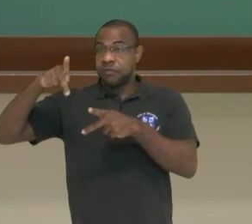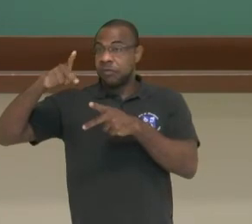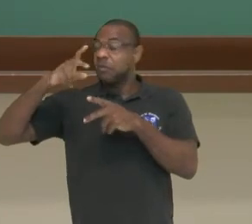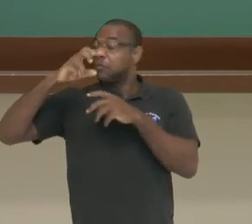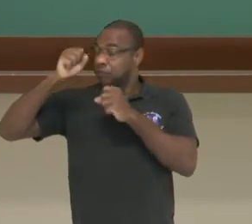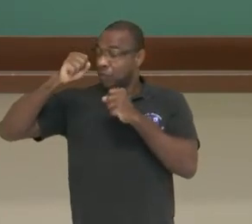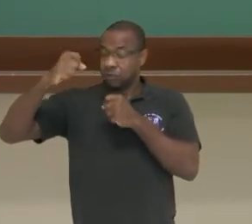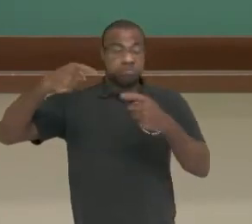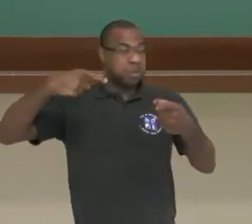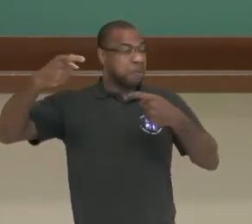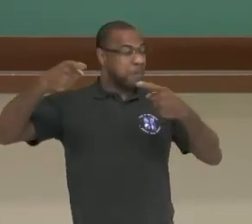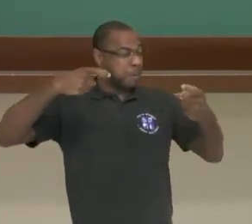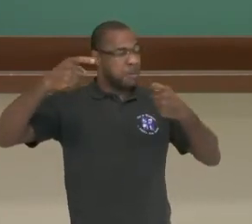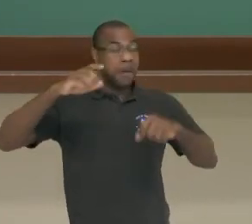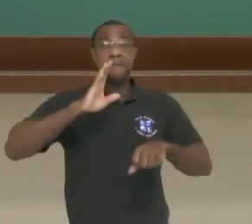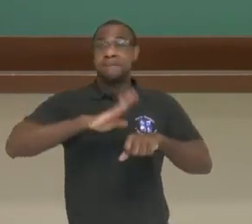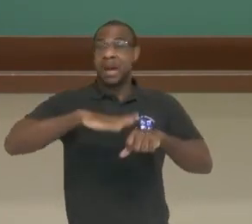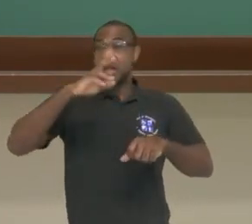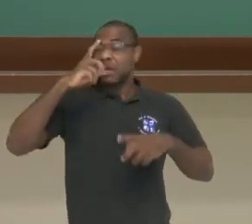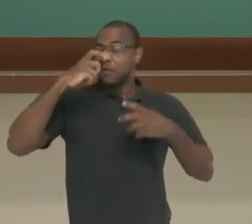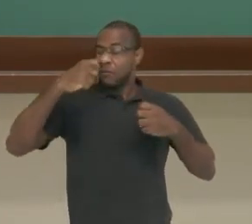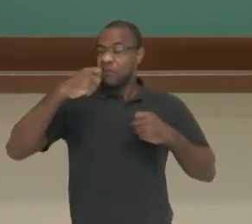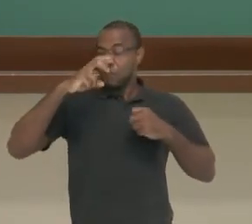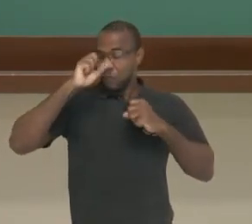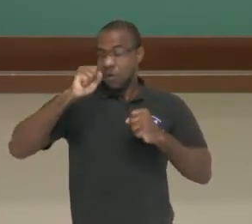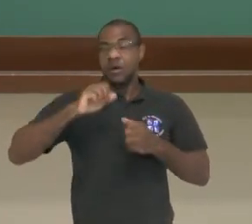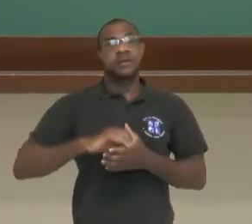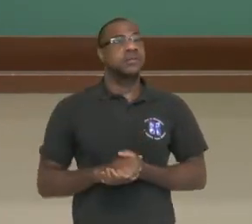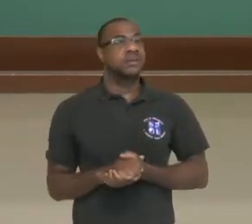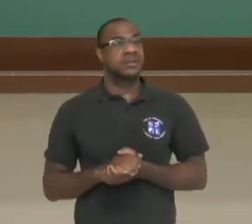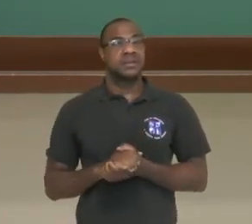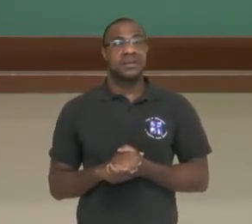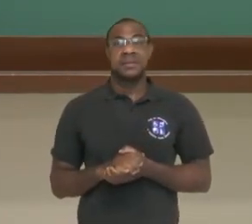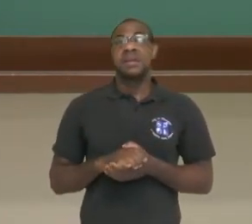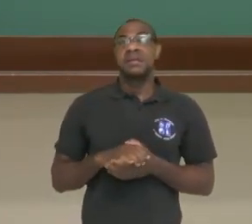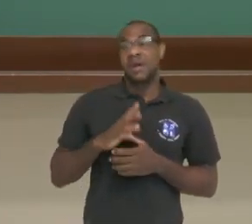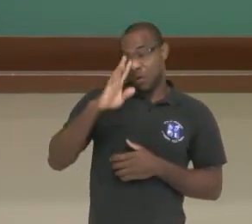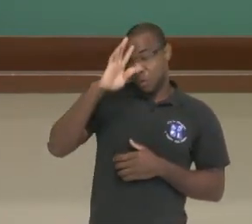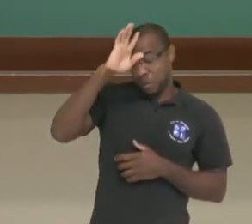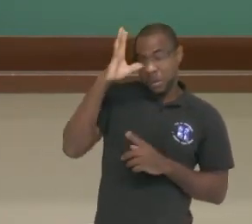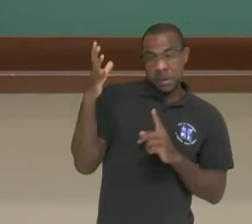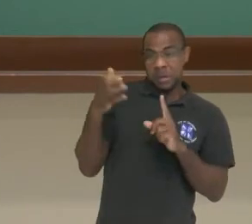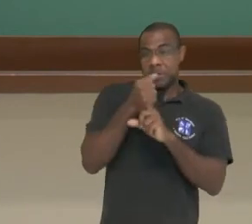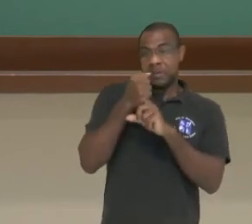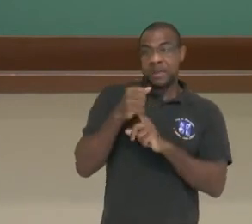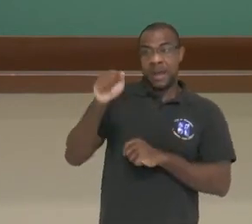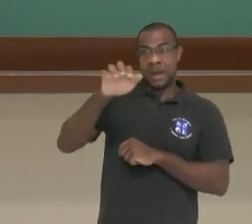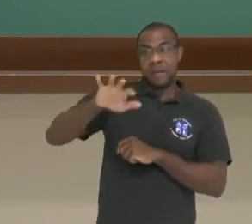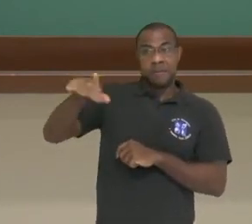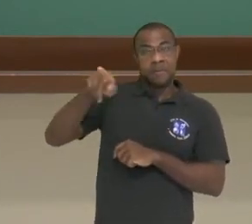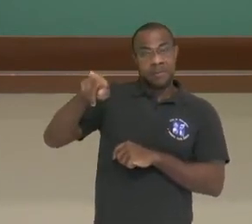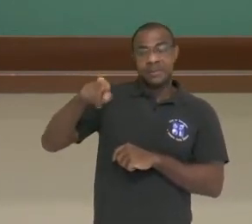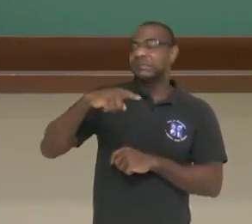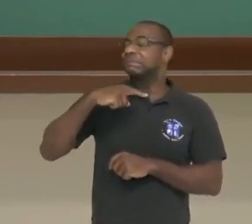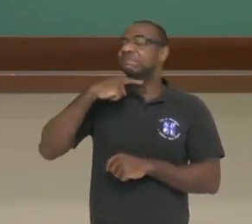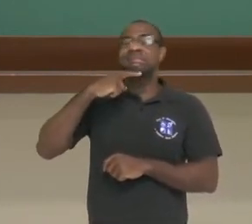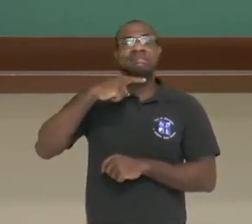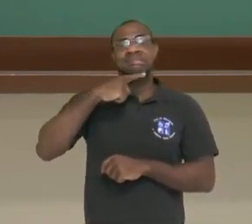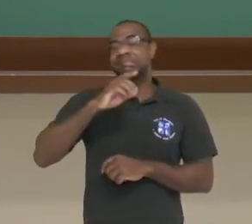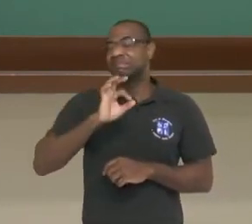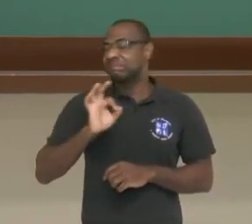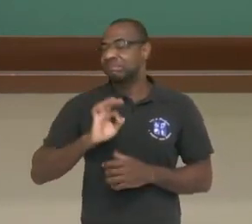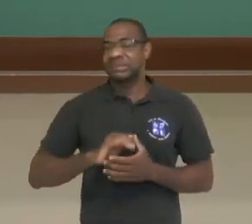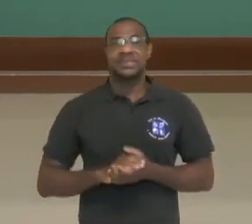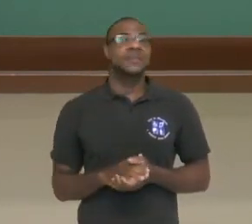tribos, povos tribais que vivem da guerra. Não é porque os romanos não querem dominar eles, não, é porque não conseguem. Então, o